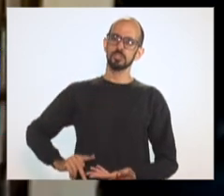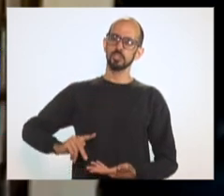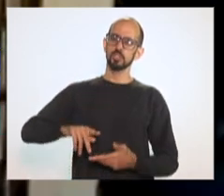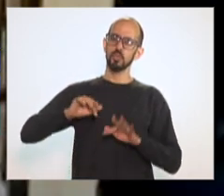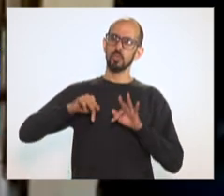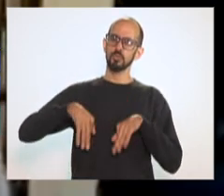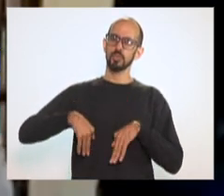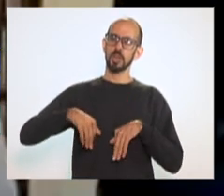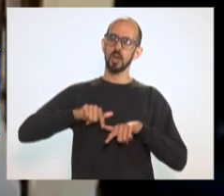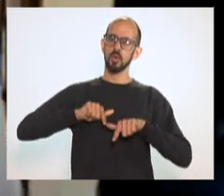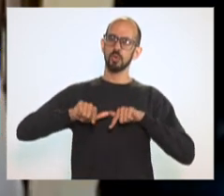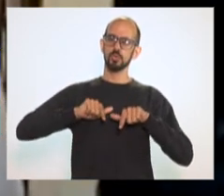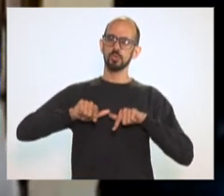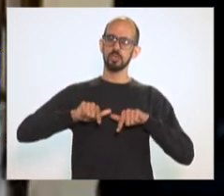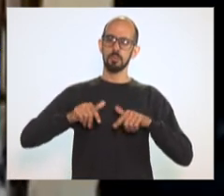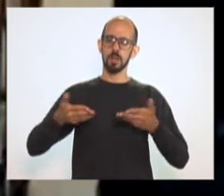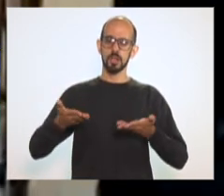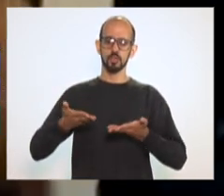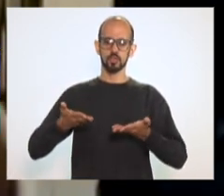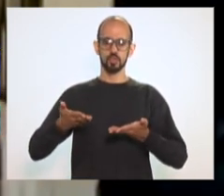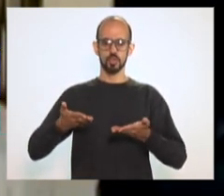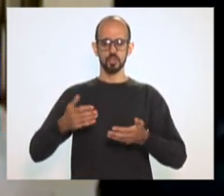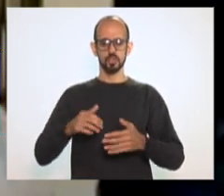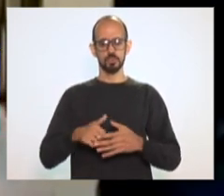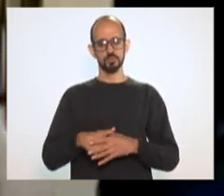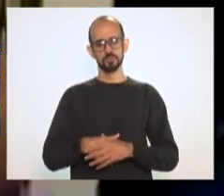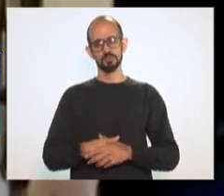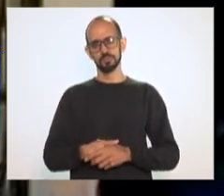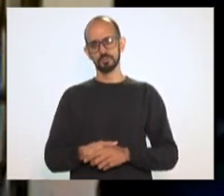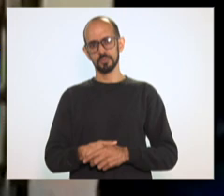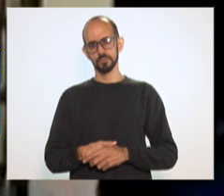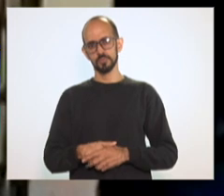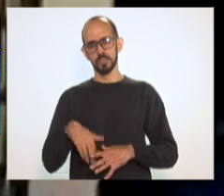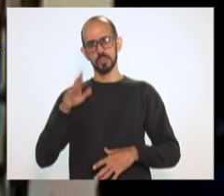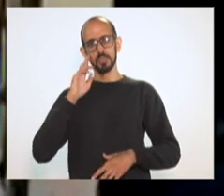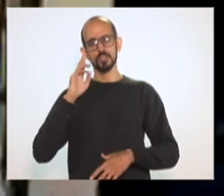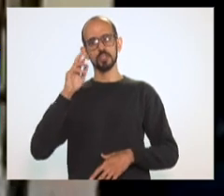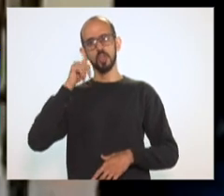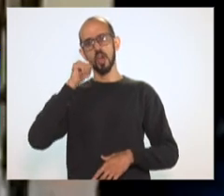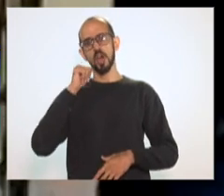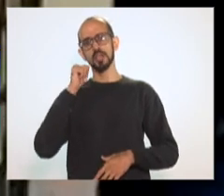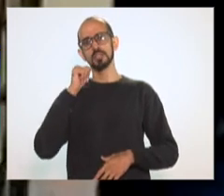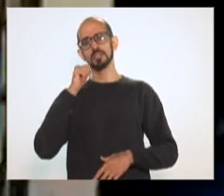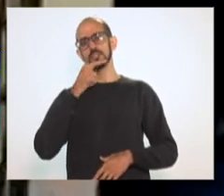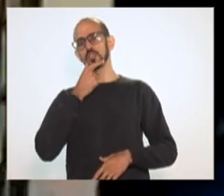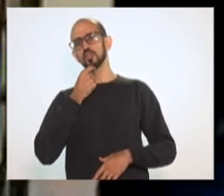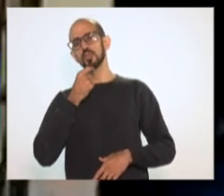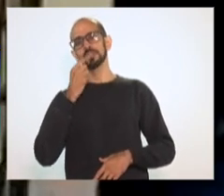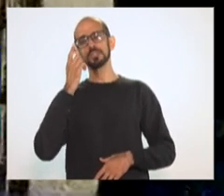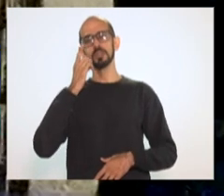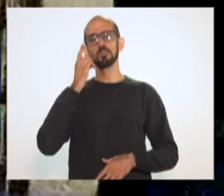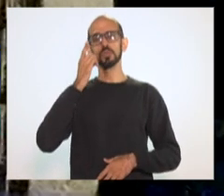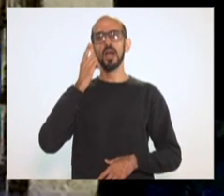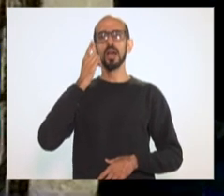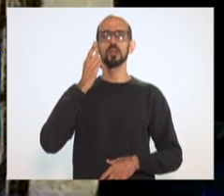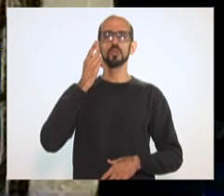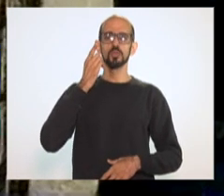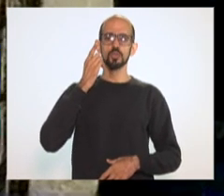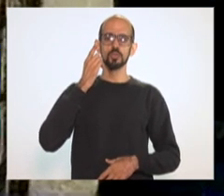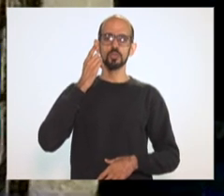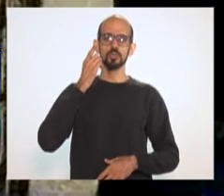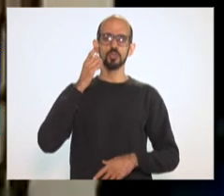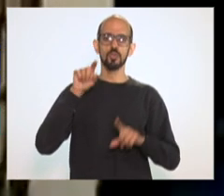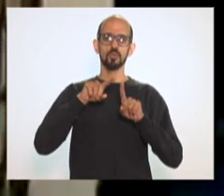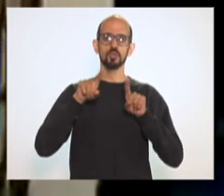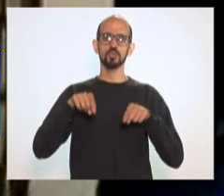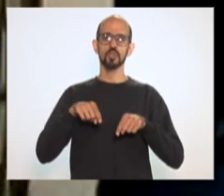da sessão do dia de hoje senhoras e senhores deputados presentes funcionários